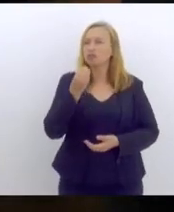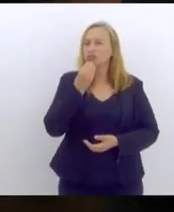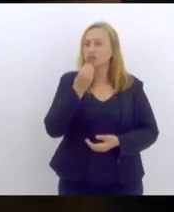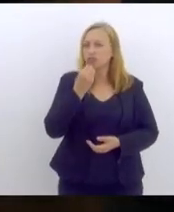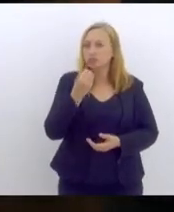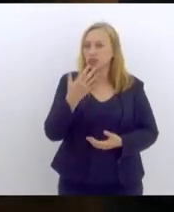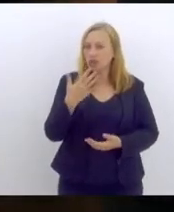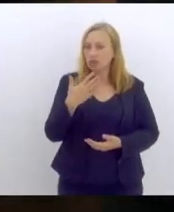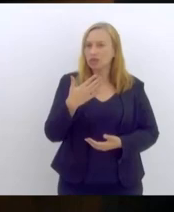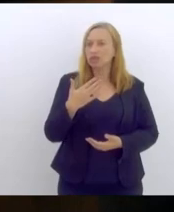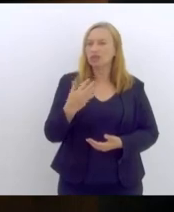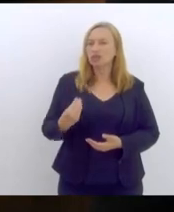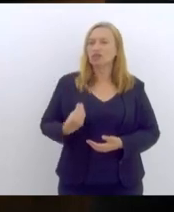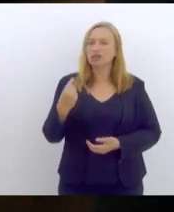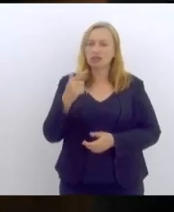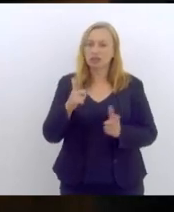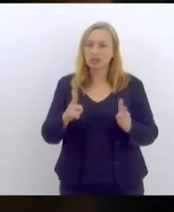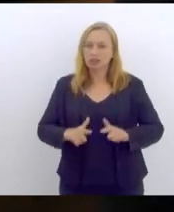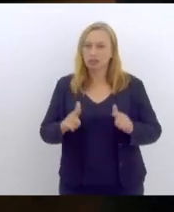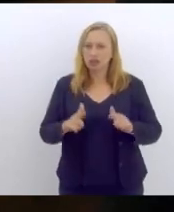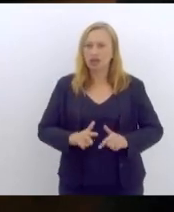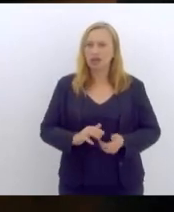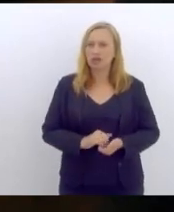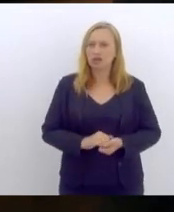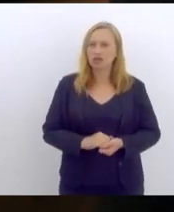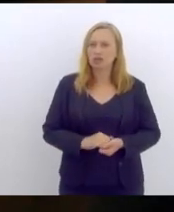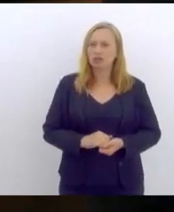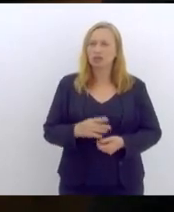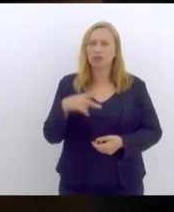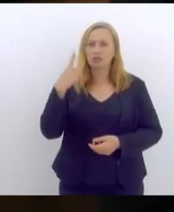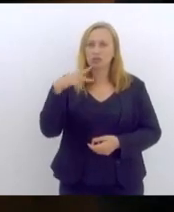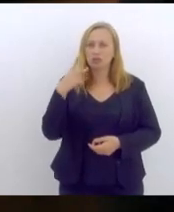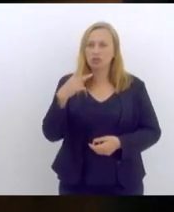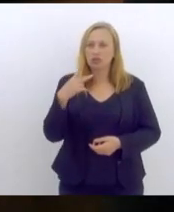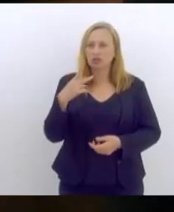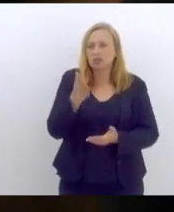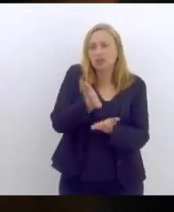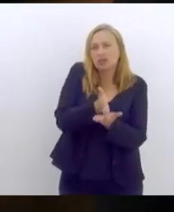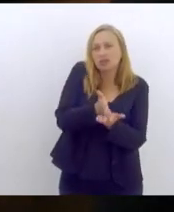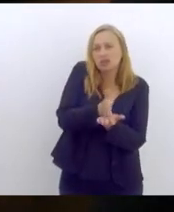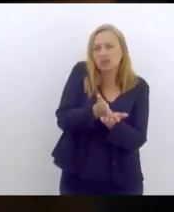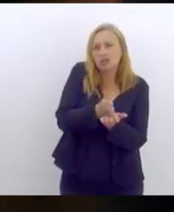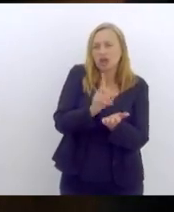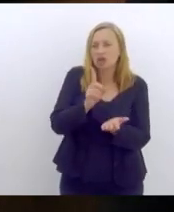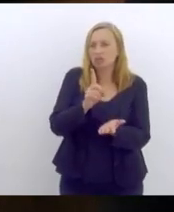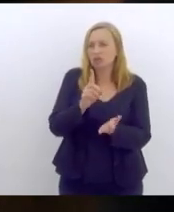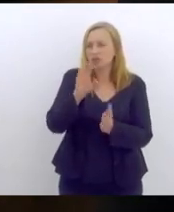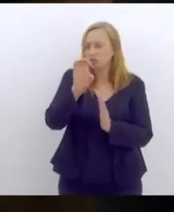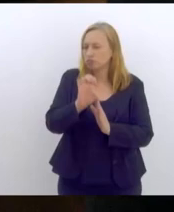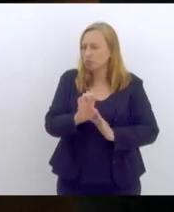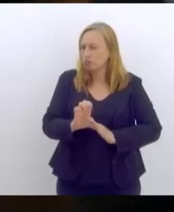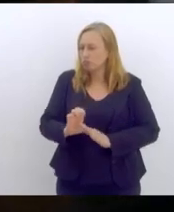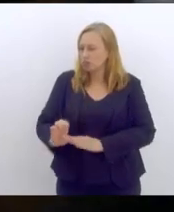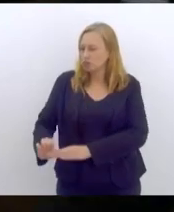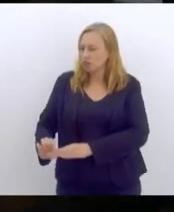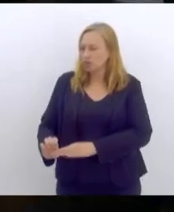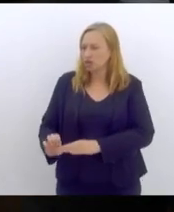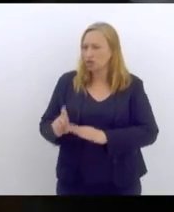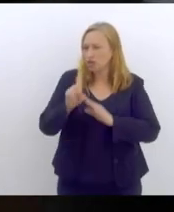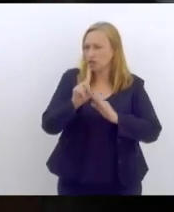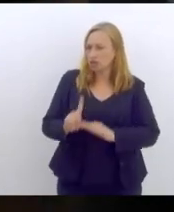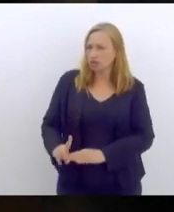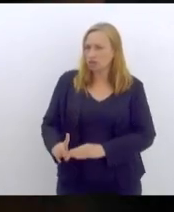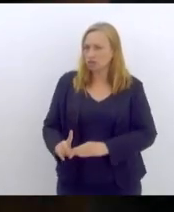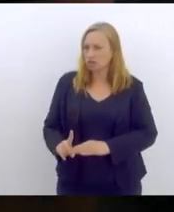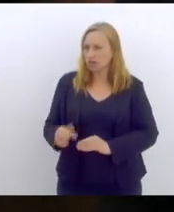estar aqui nesse parlamento. Eu sou um político de centro. Eu não sou de direita e não sou de esquerda. e eu